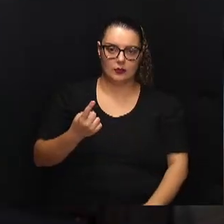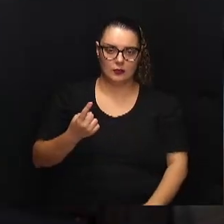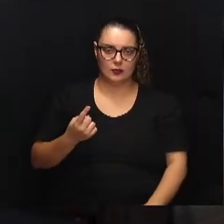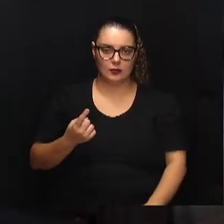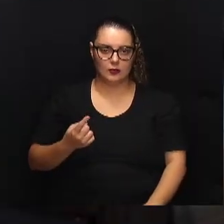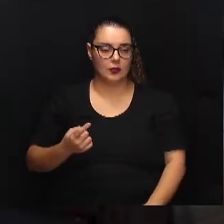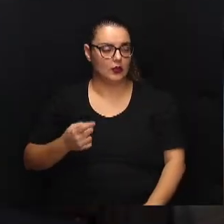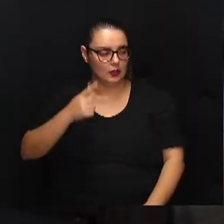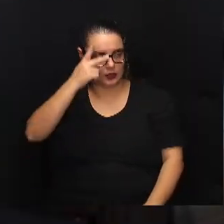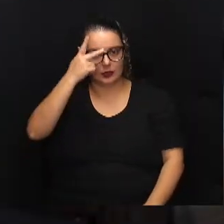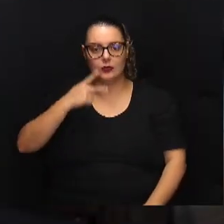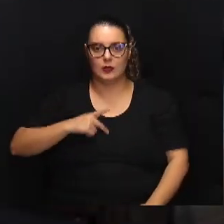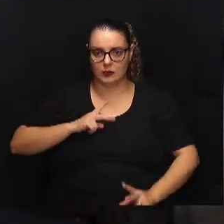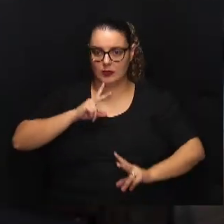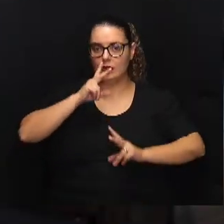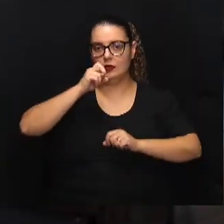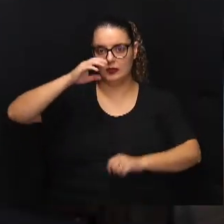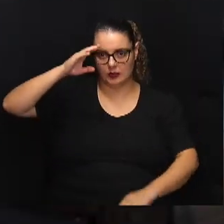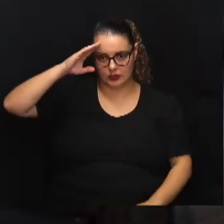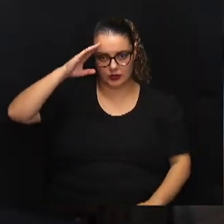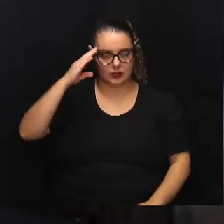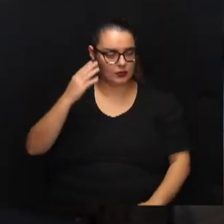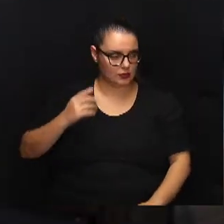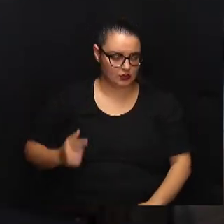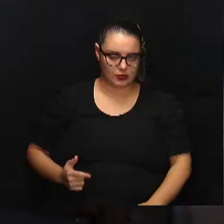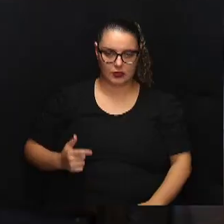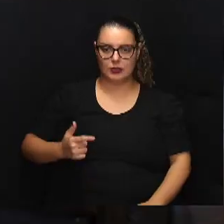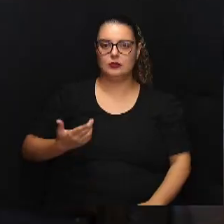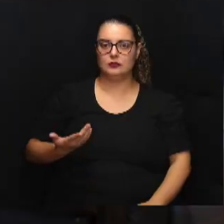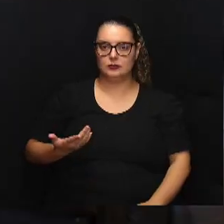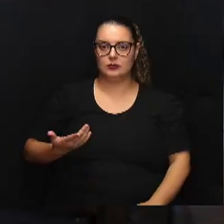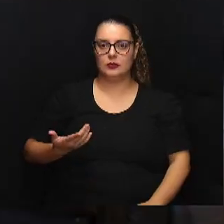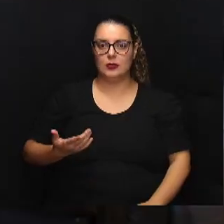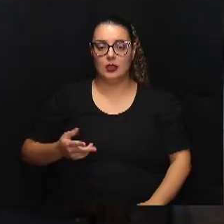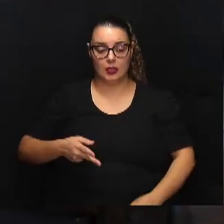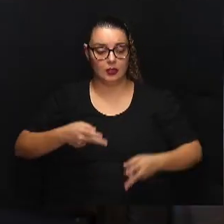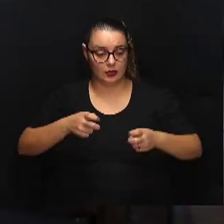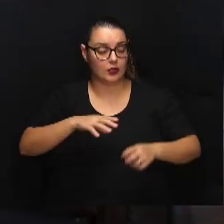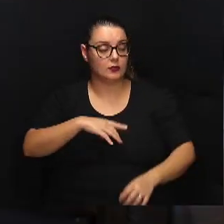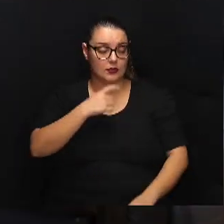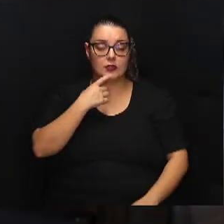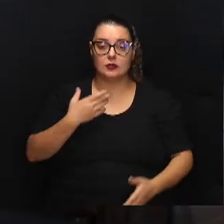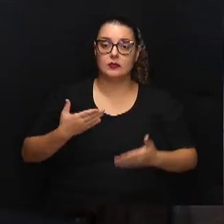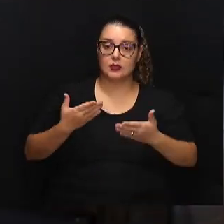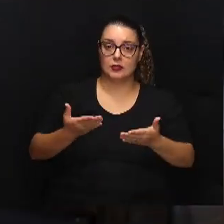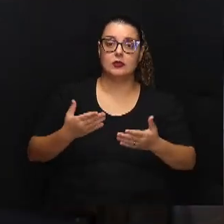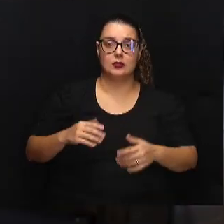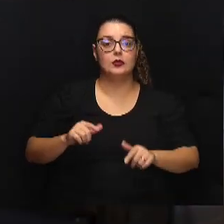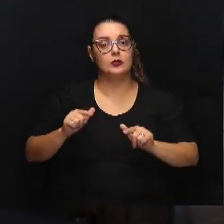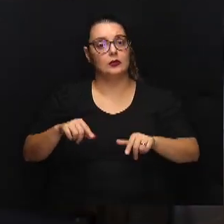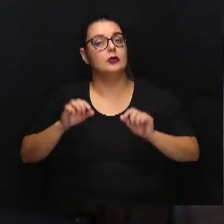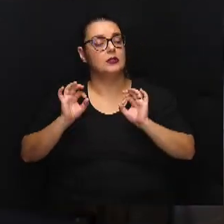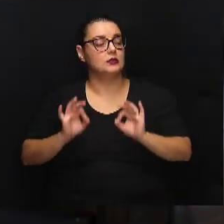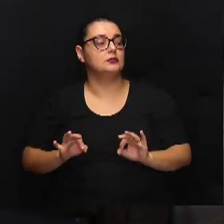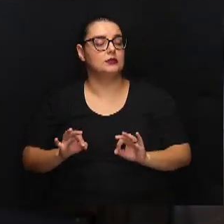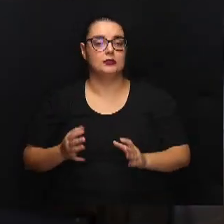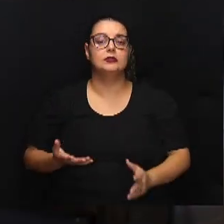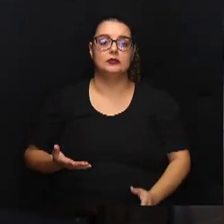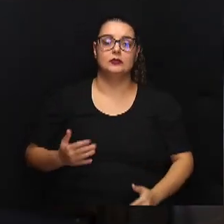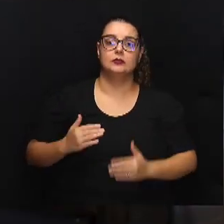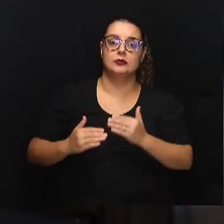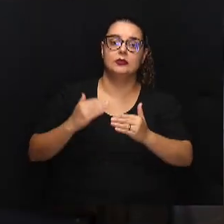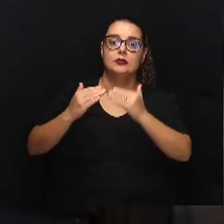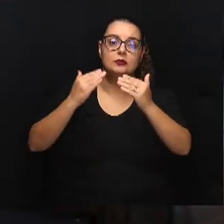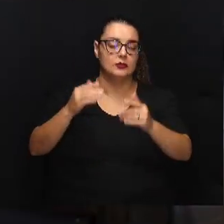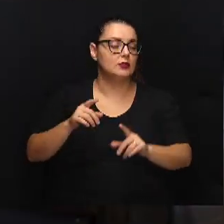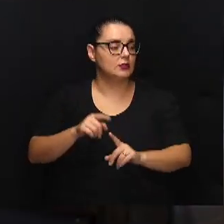as próprias Forças Armadas, através do Exército, reconhecer que Campinas oferece um ambiente adequado para desenvolver